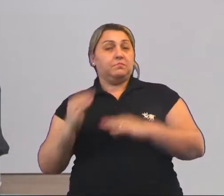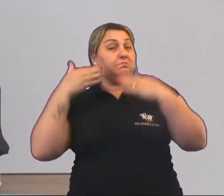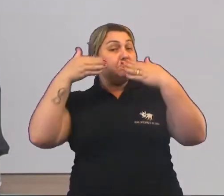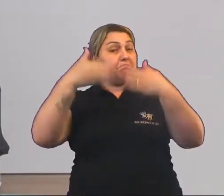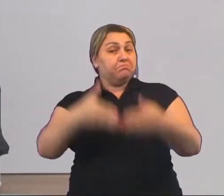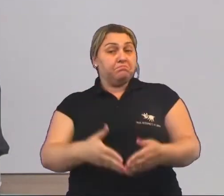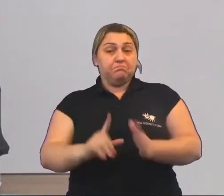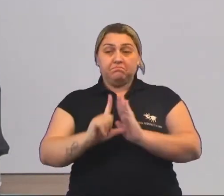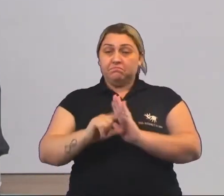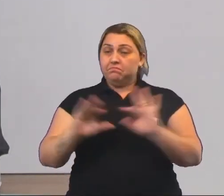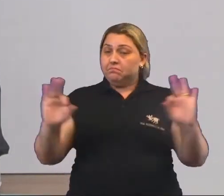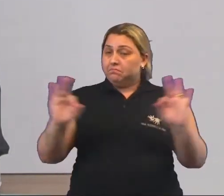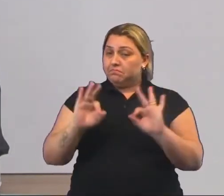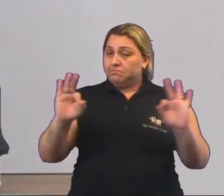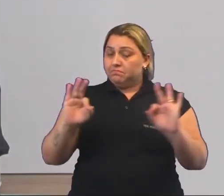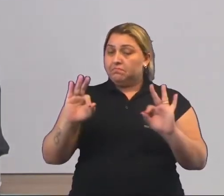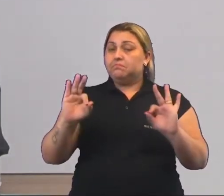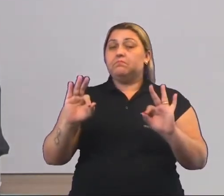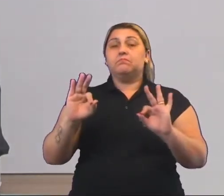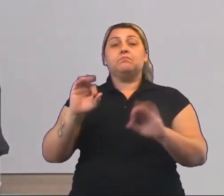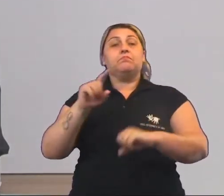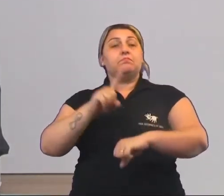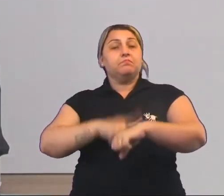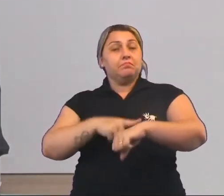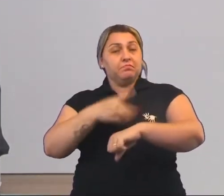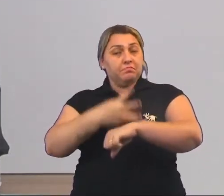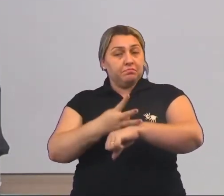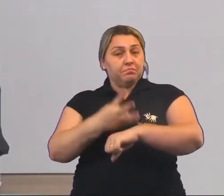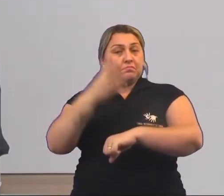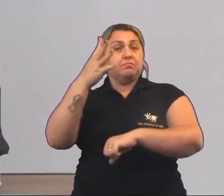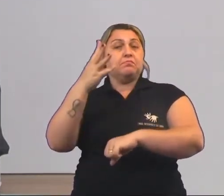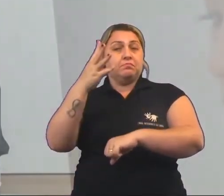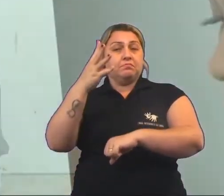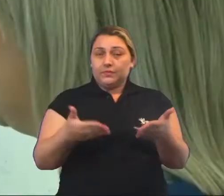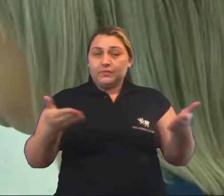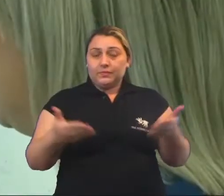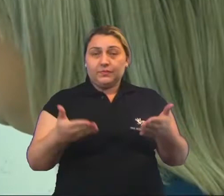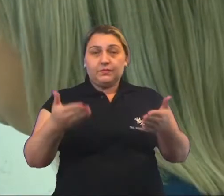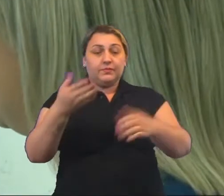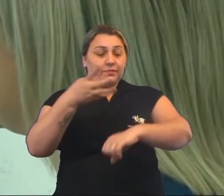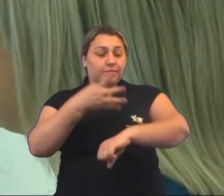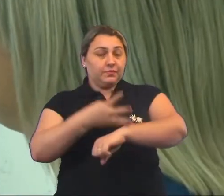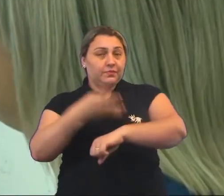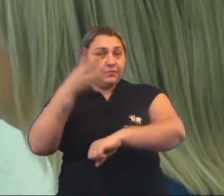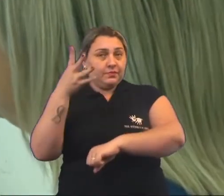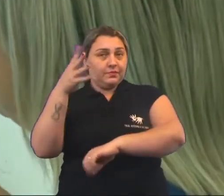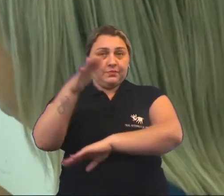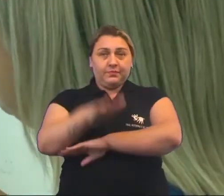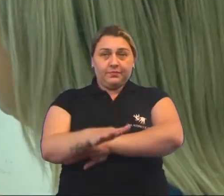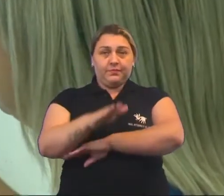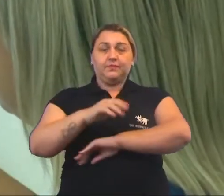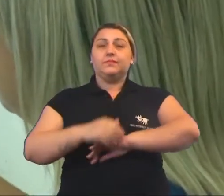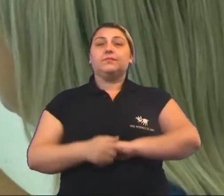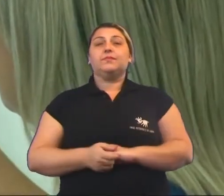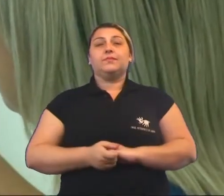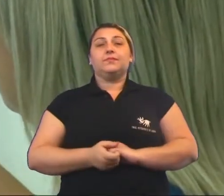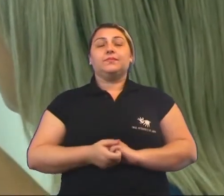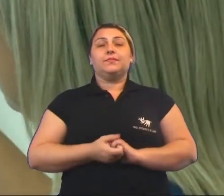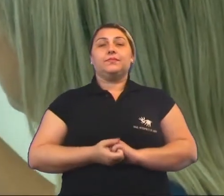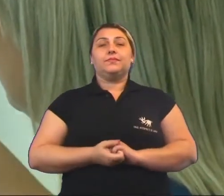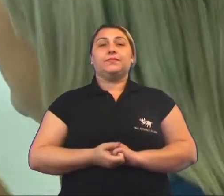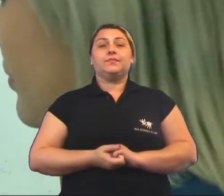chegou atrasado. E quando foi às 16 horas, vamos registrar aqui? 16 horas.